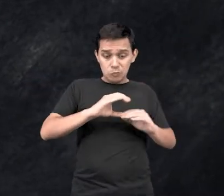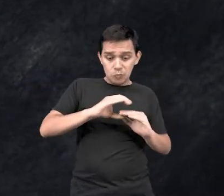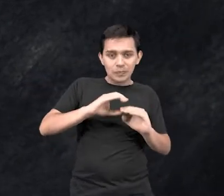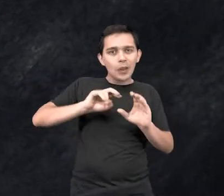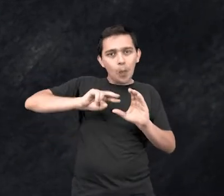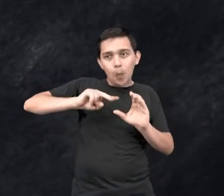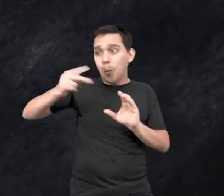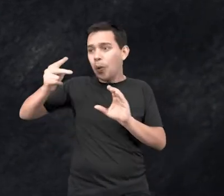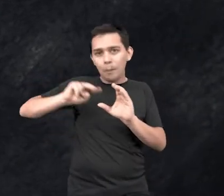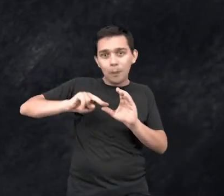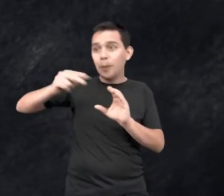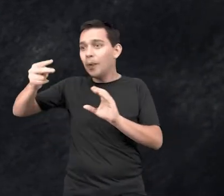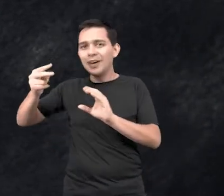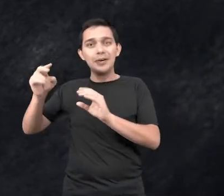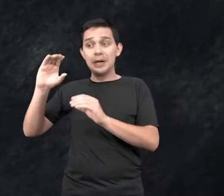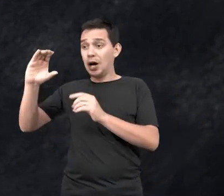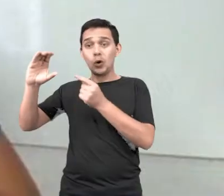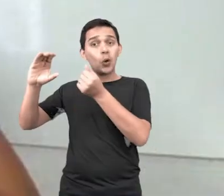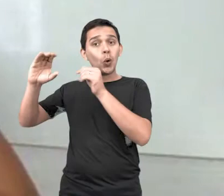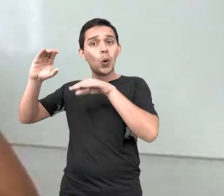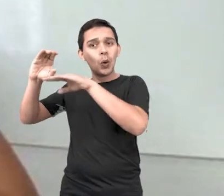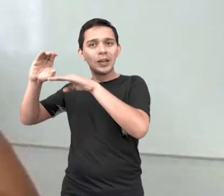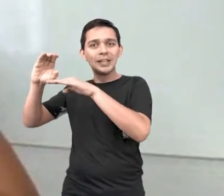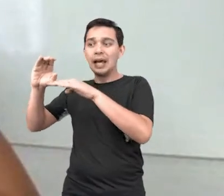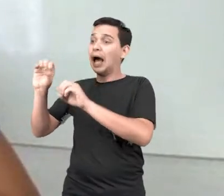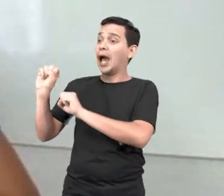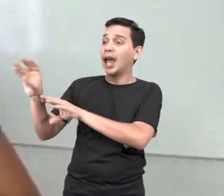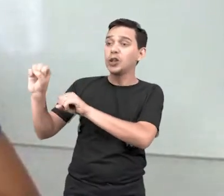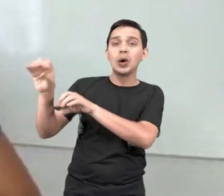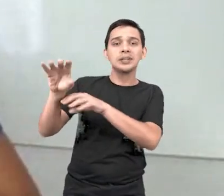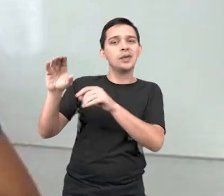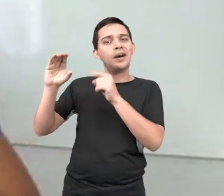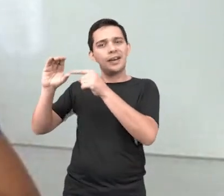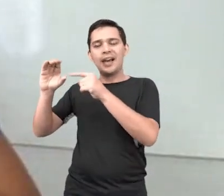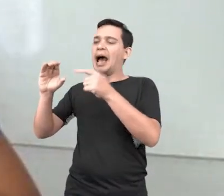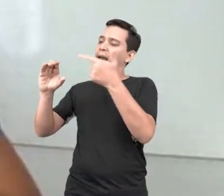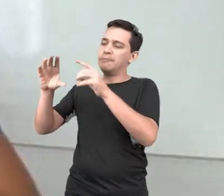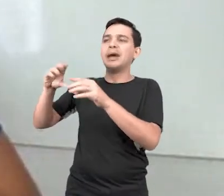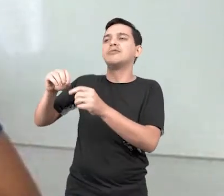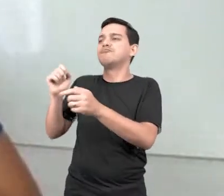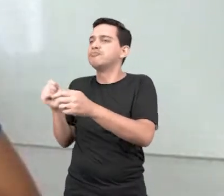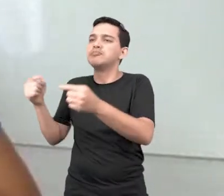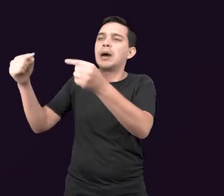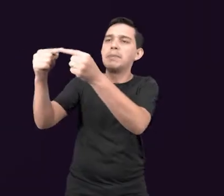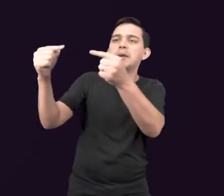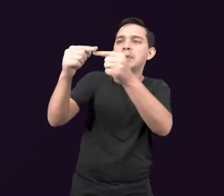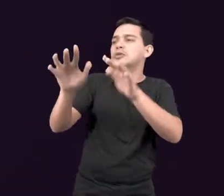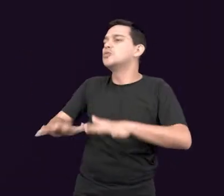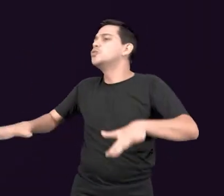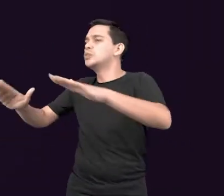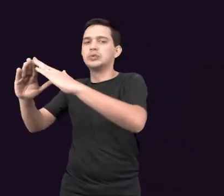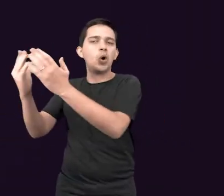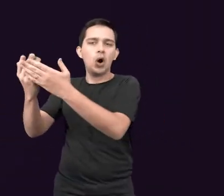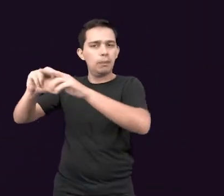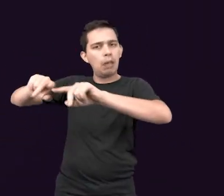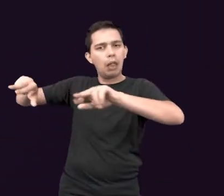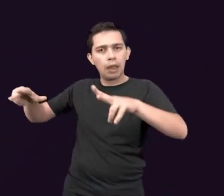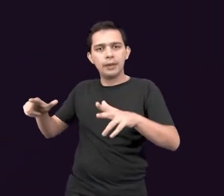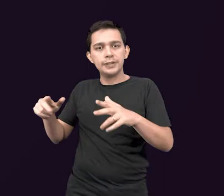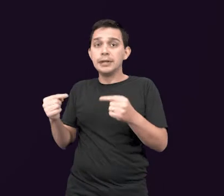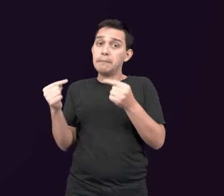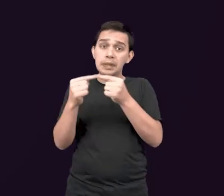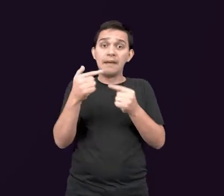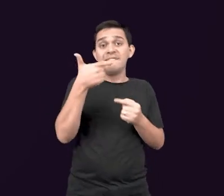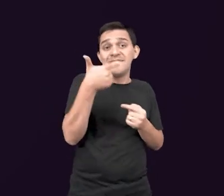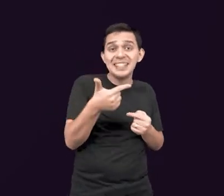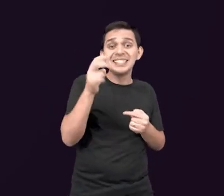educação passa a ter a livre disponibilidade para a aplicação desses recursos e dar cumprimento ao mínimo constitucional, que é a aplicação mínima